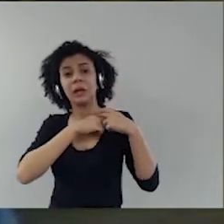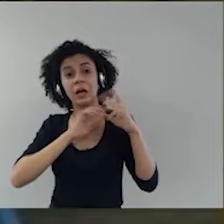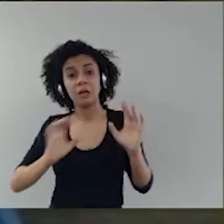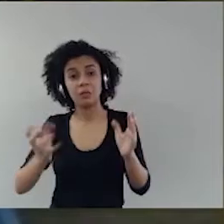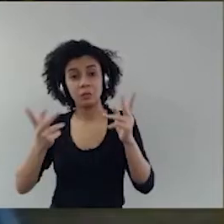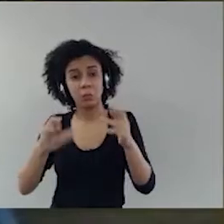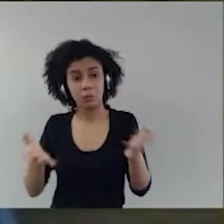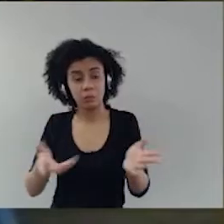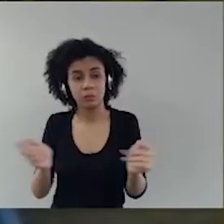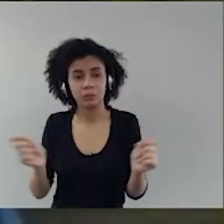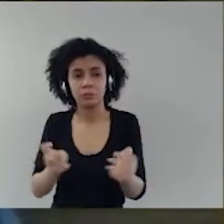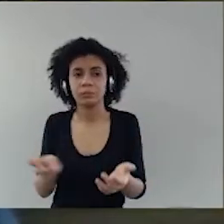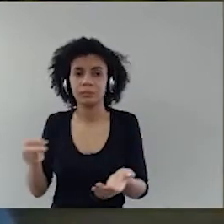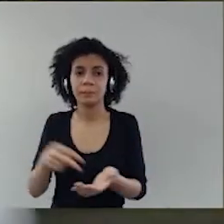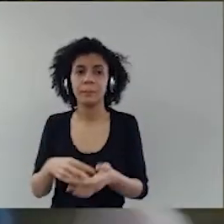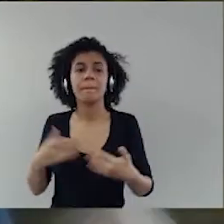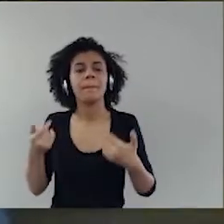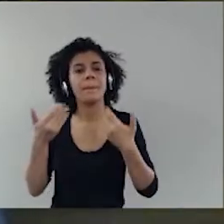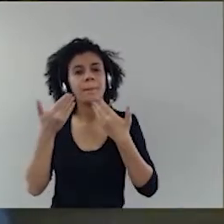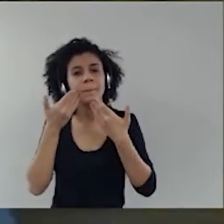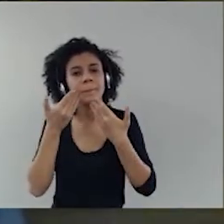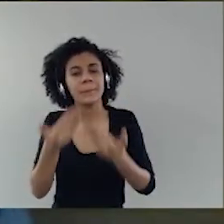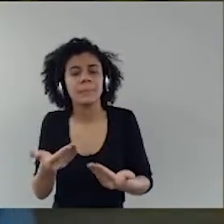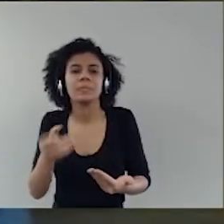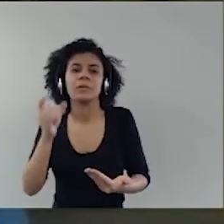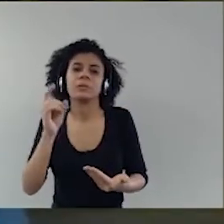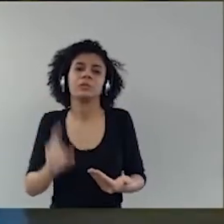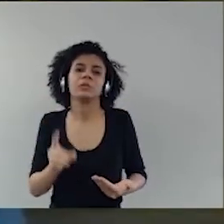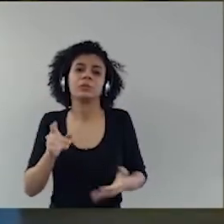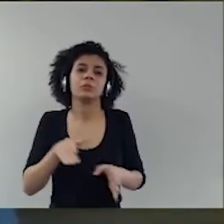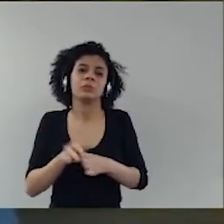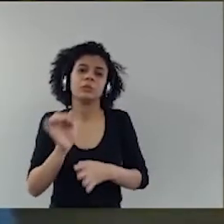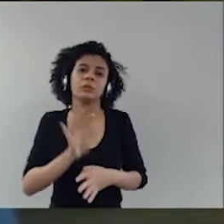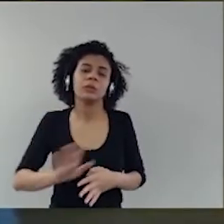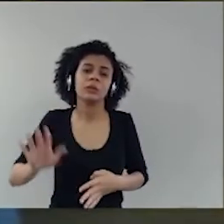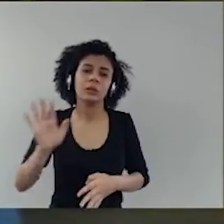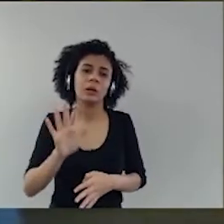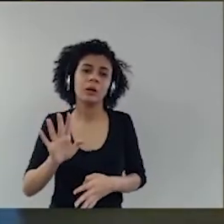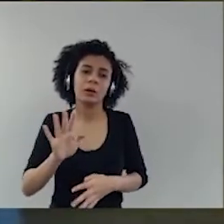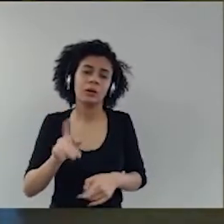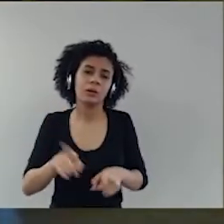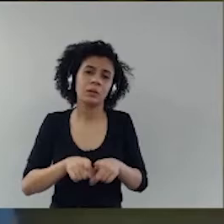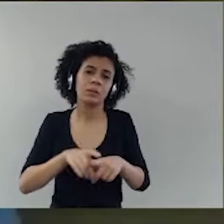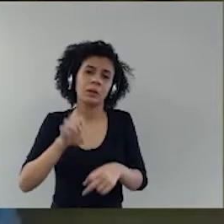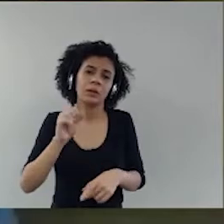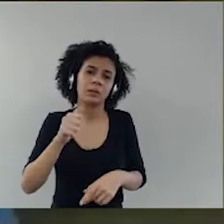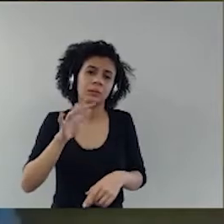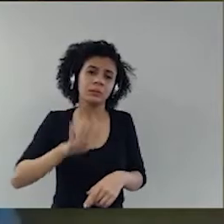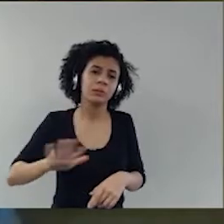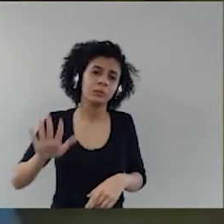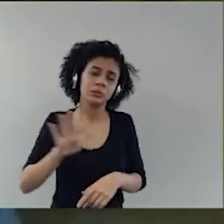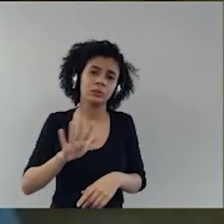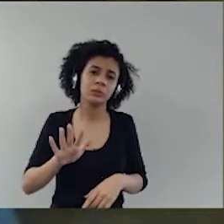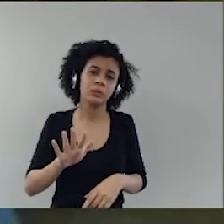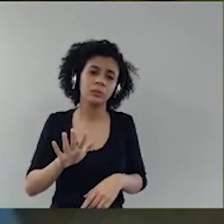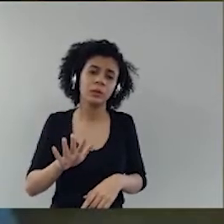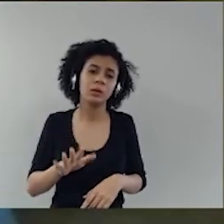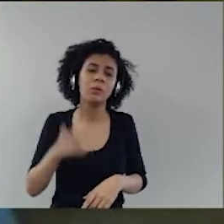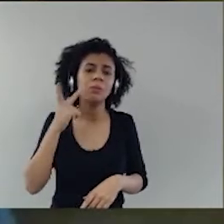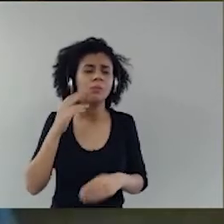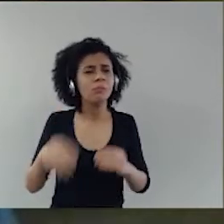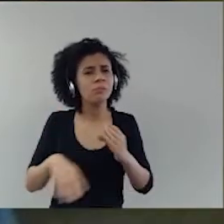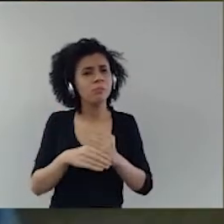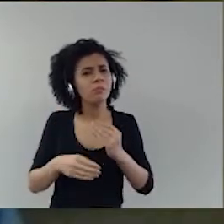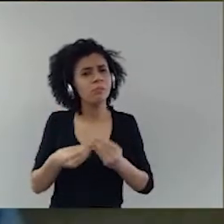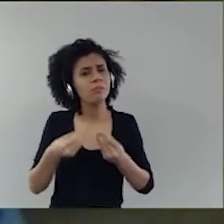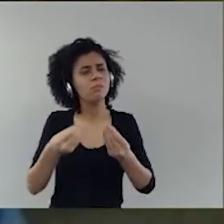esse aconteçam, né? Agradeço à diretoria do Conselho Federal e à ESA Nacional por